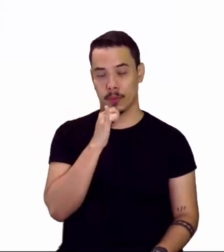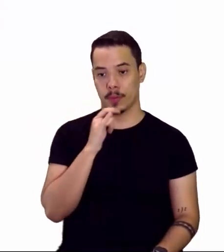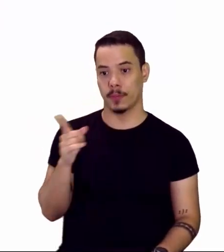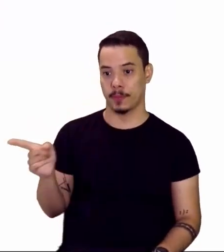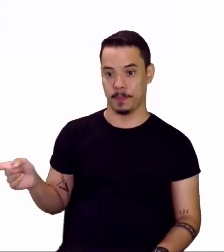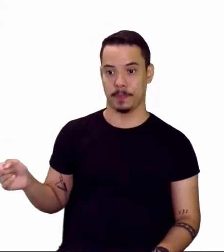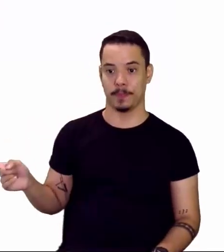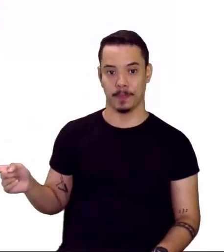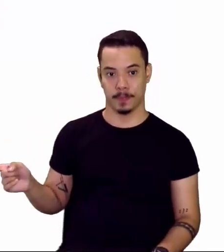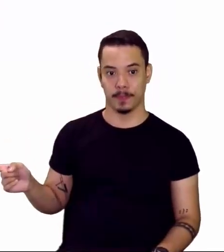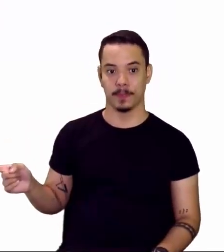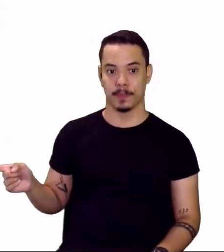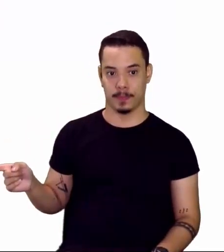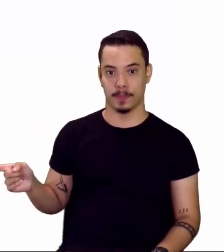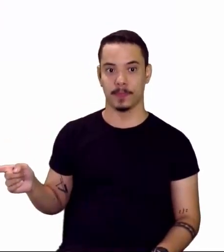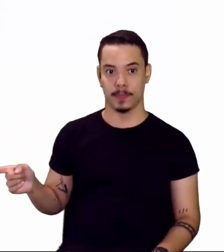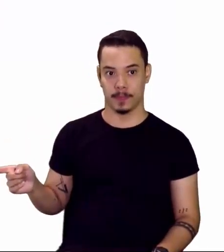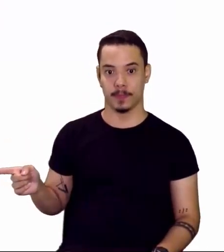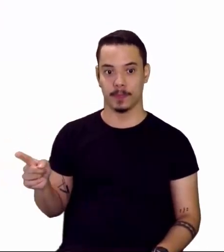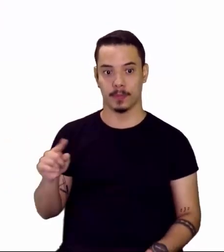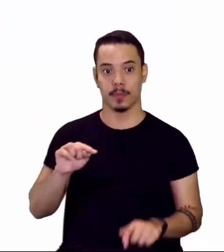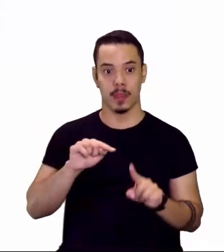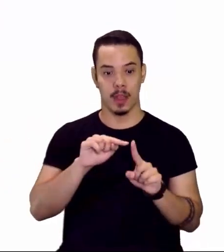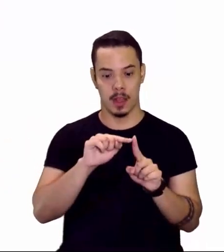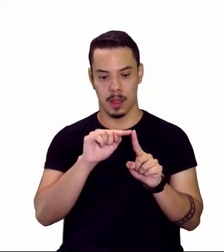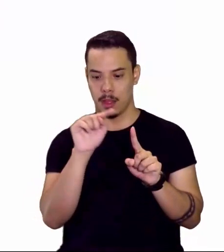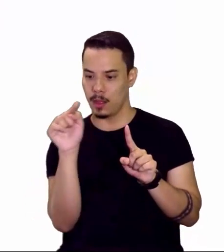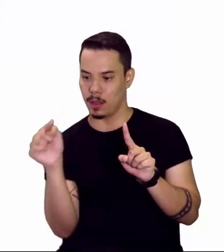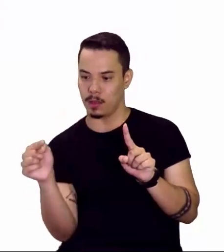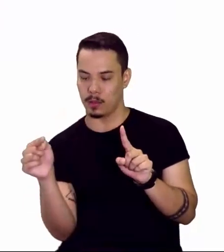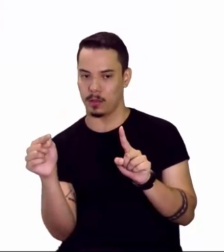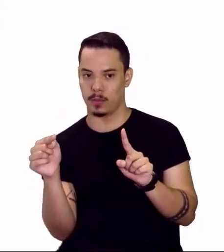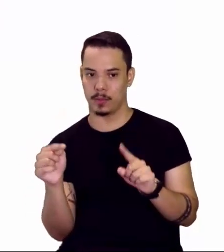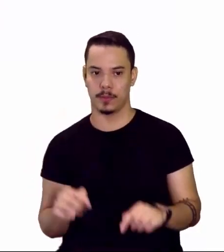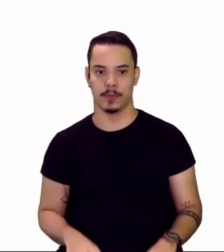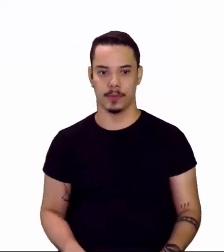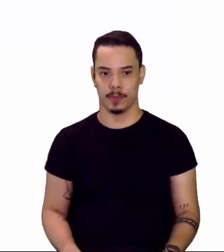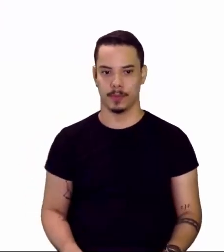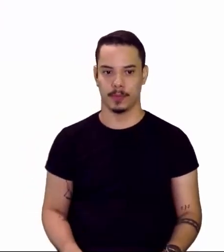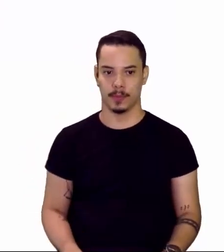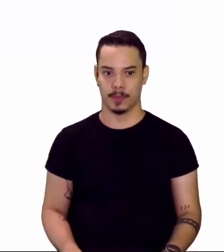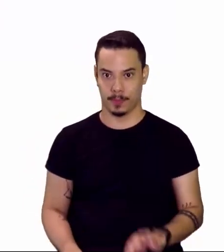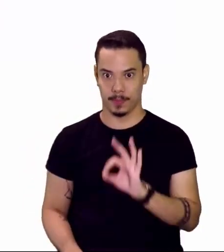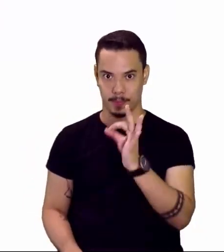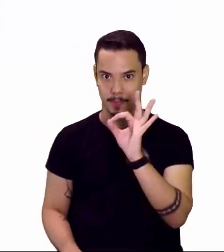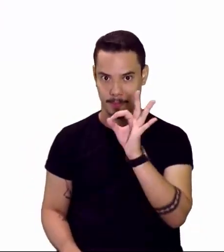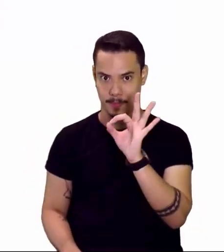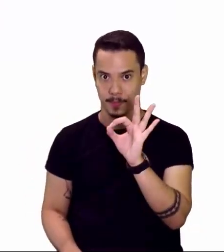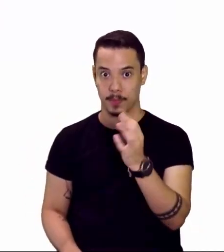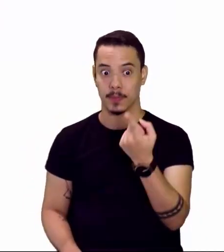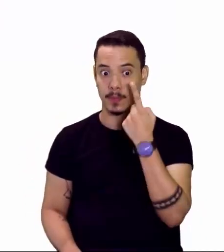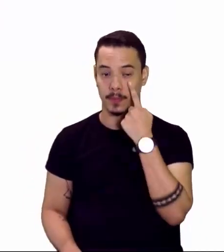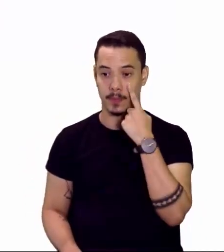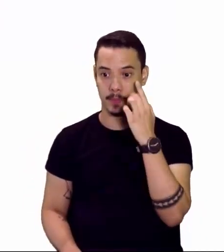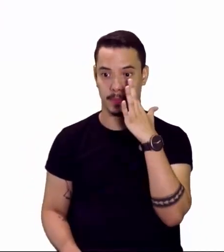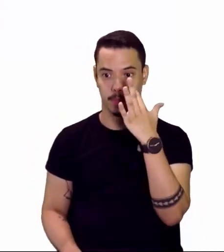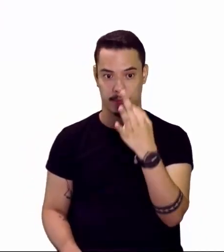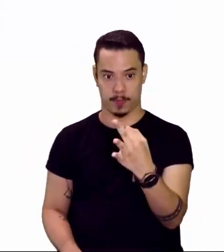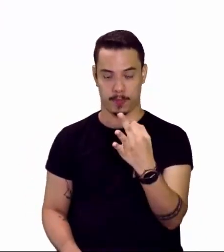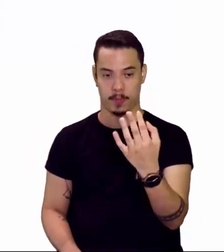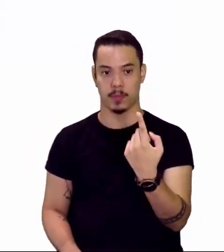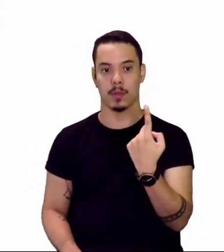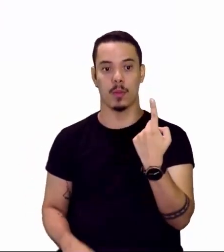geometria angular. O que é que você viu? O enxofre se ligando com 2 oxigênios, né? Você viu